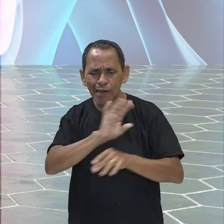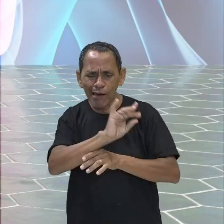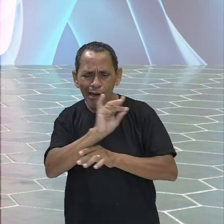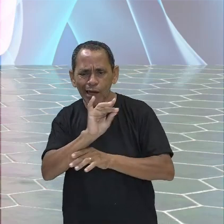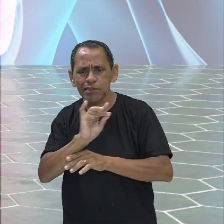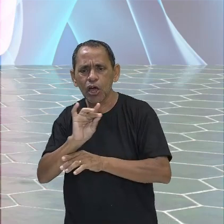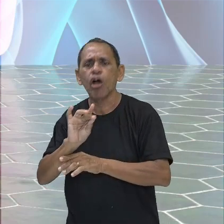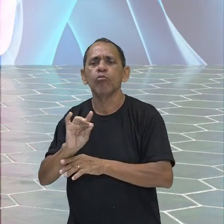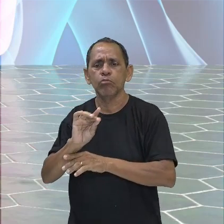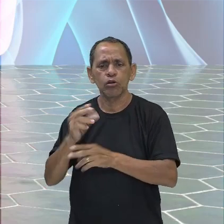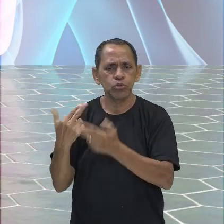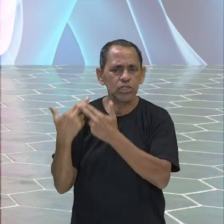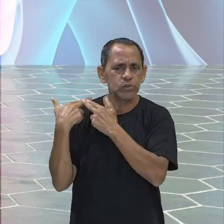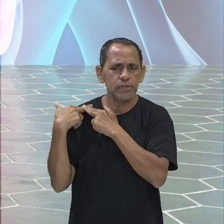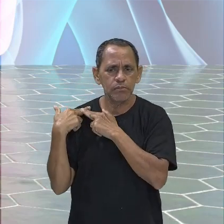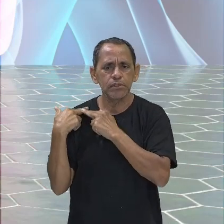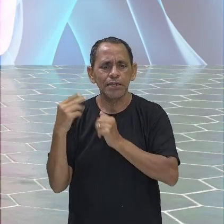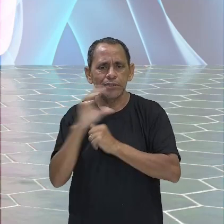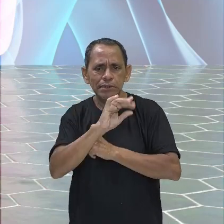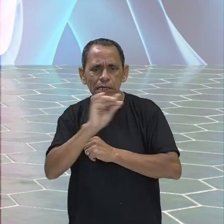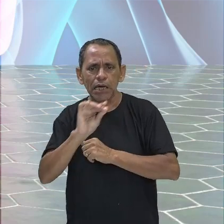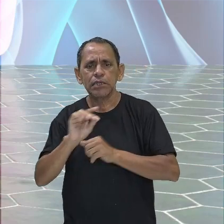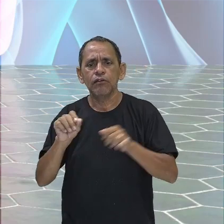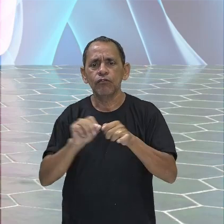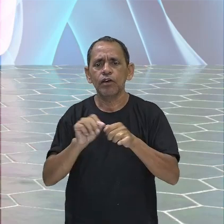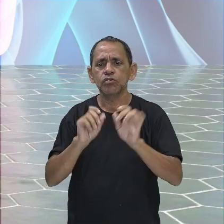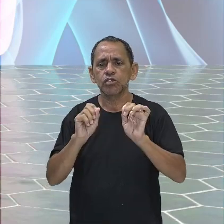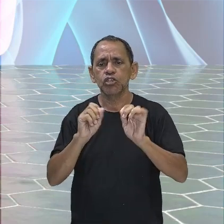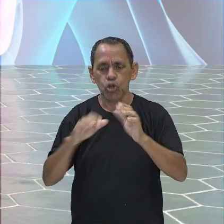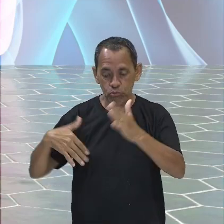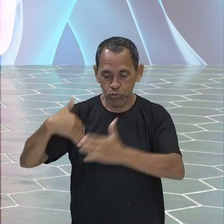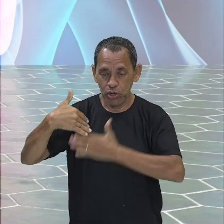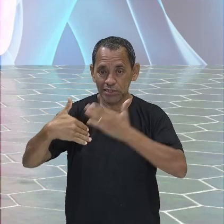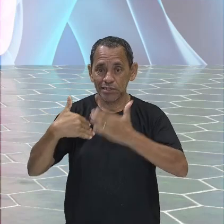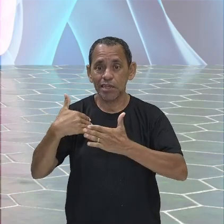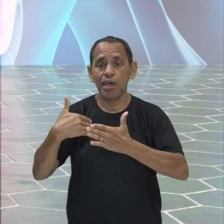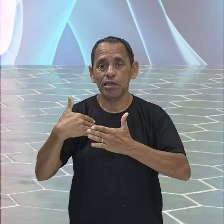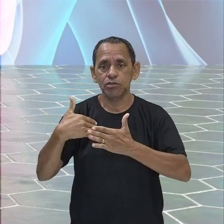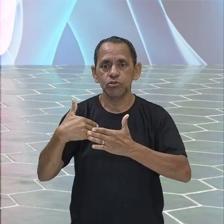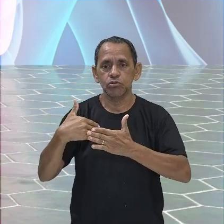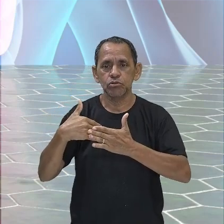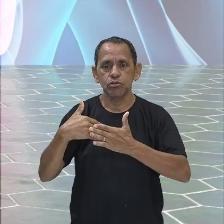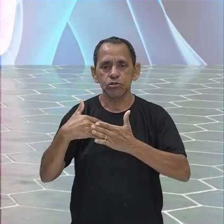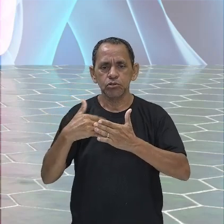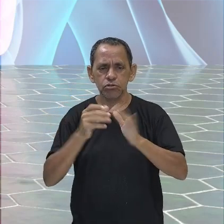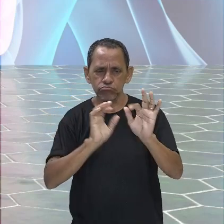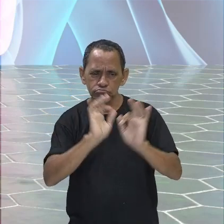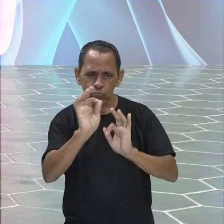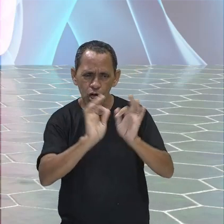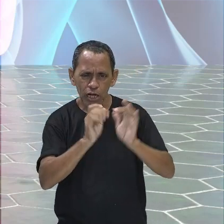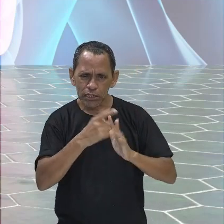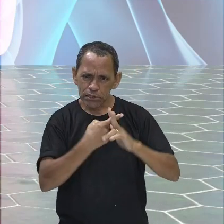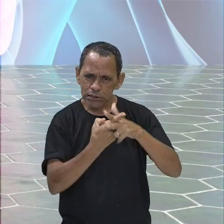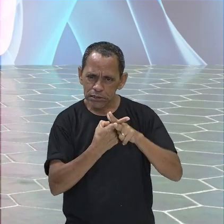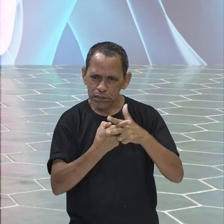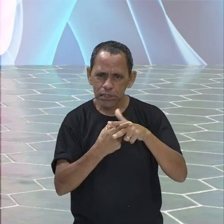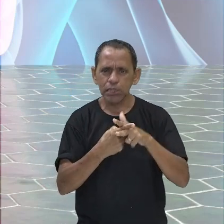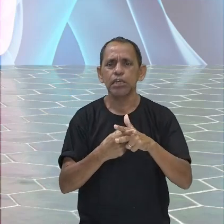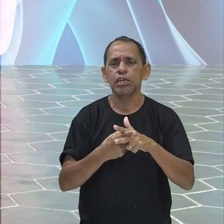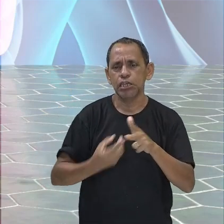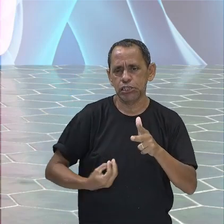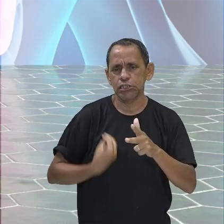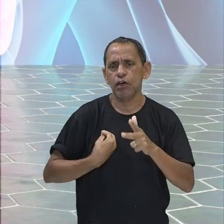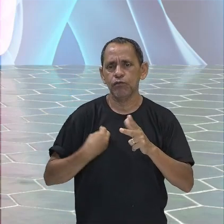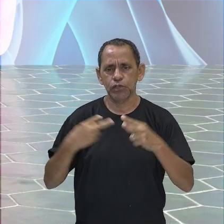também ali para que todo o processo de manutenção, né, da vida